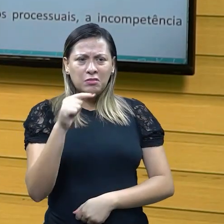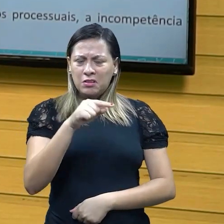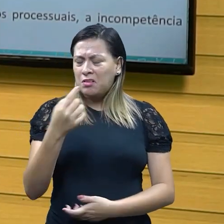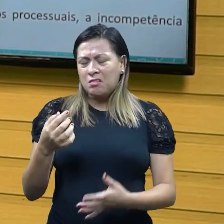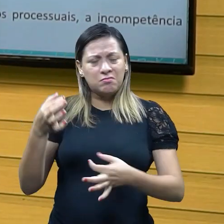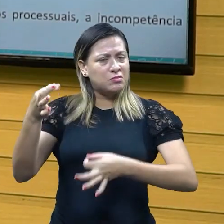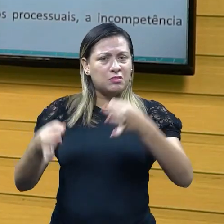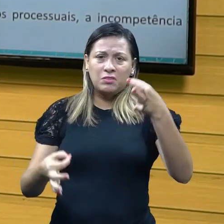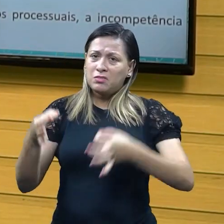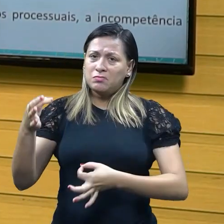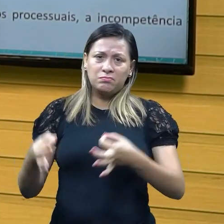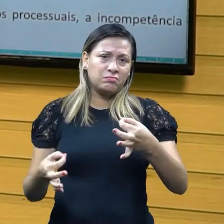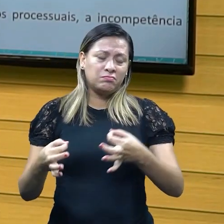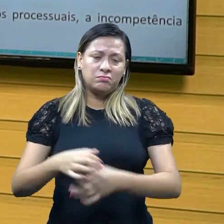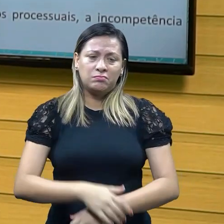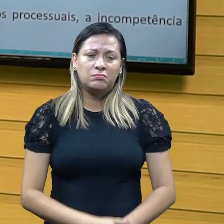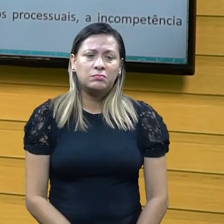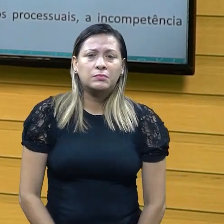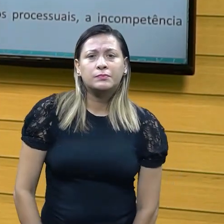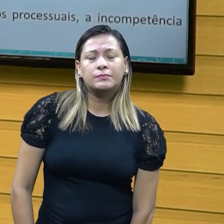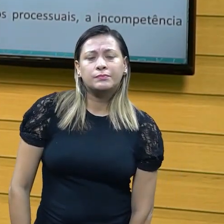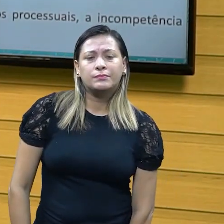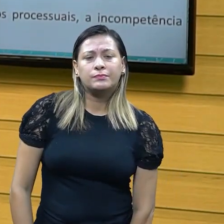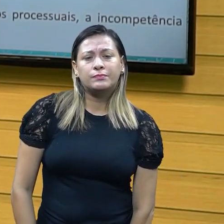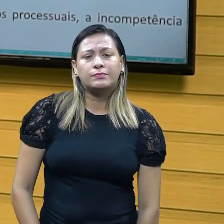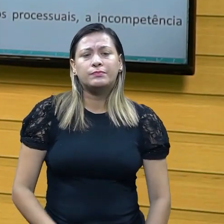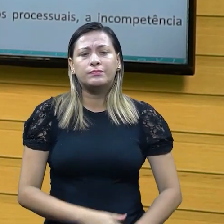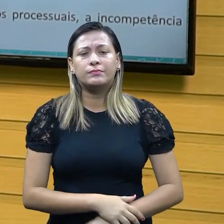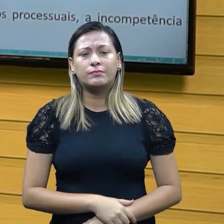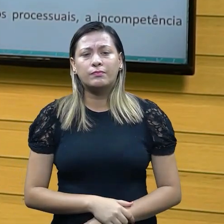ele extingue o processo. Claro, isso